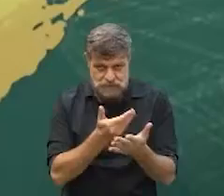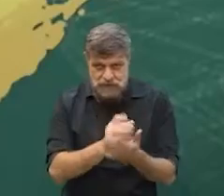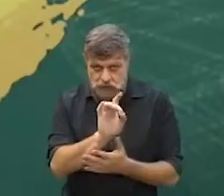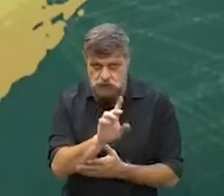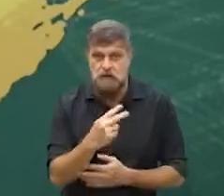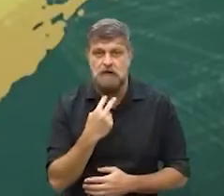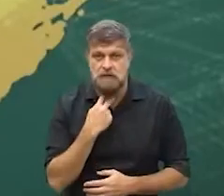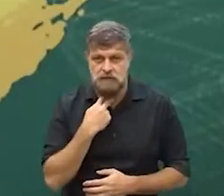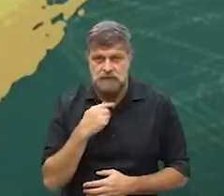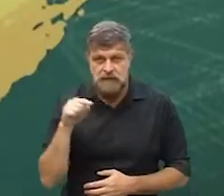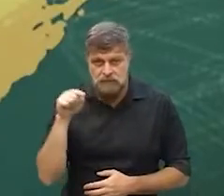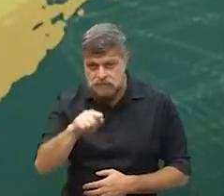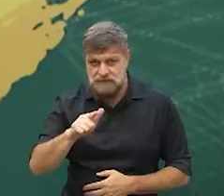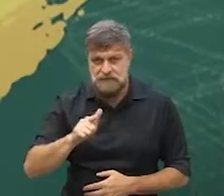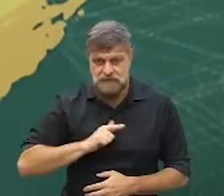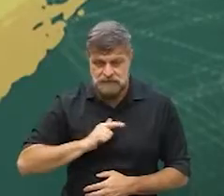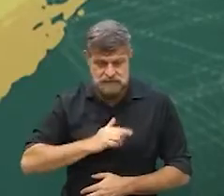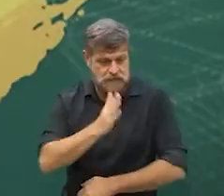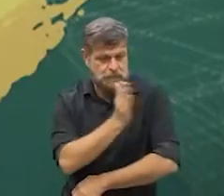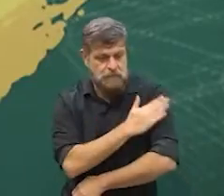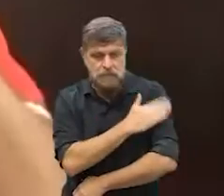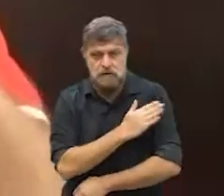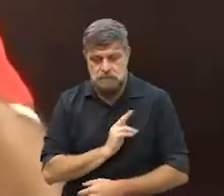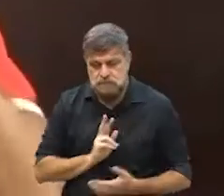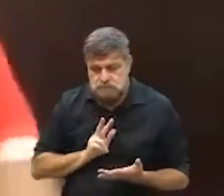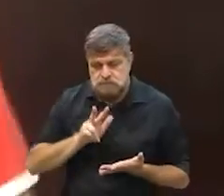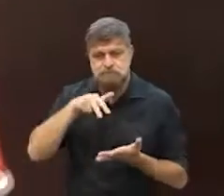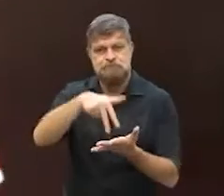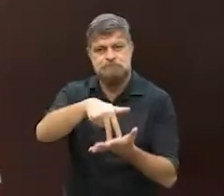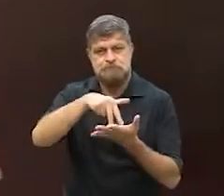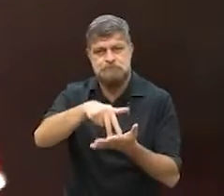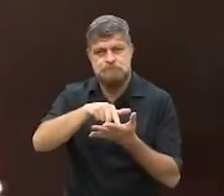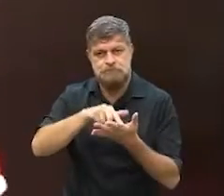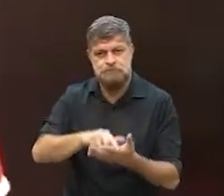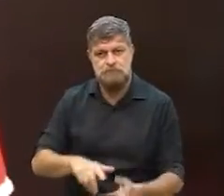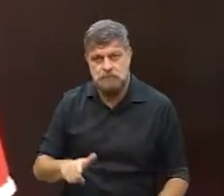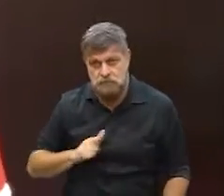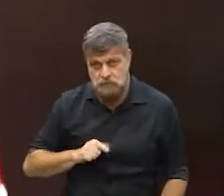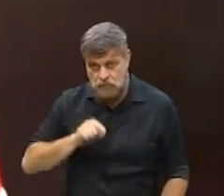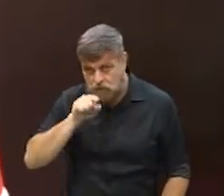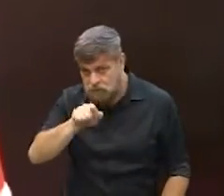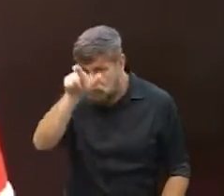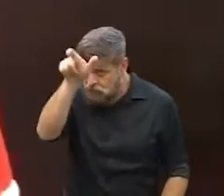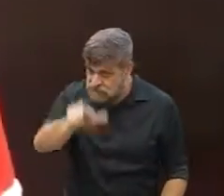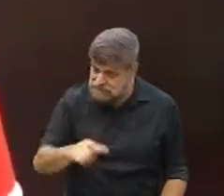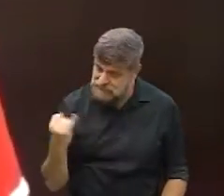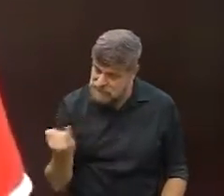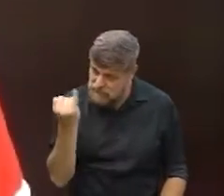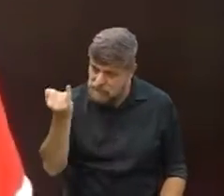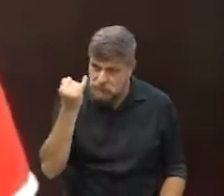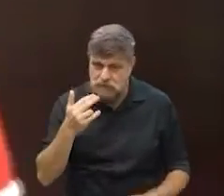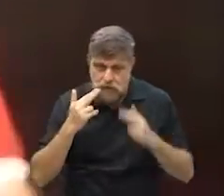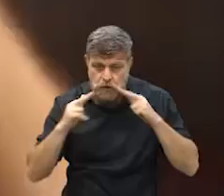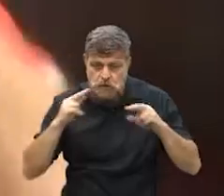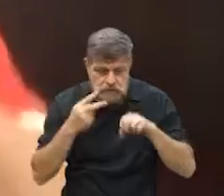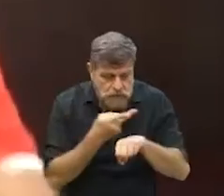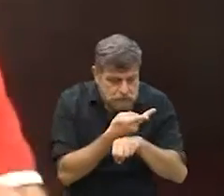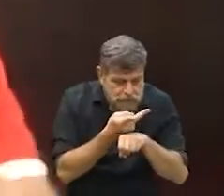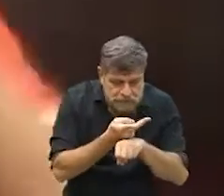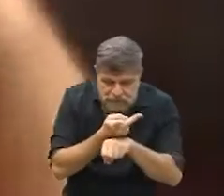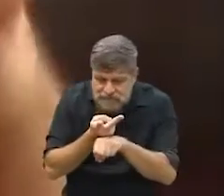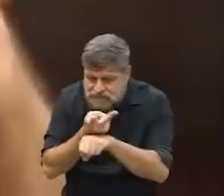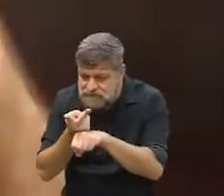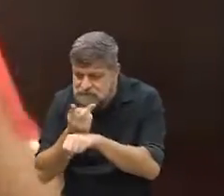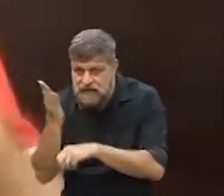aula. Você precisa do seu protagonismo. O seu protagonismo é muito importante. Que você vá atrás das suas notícias